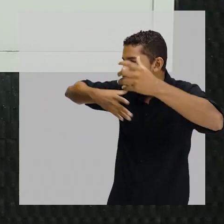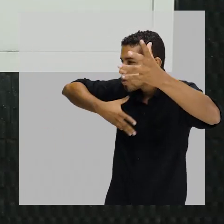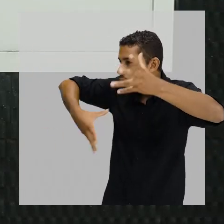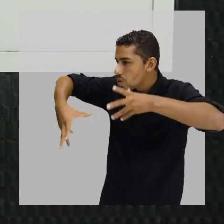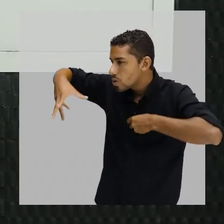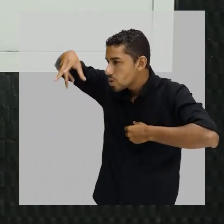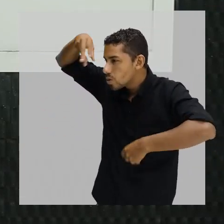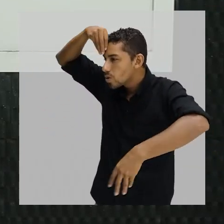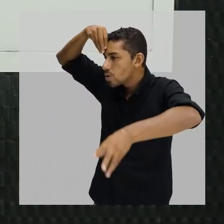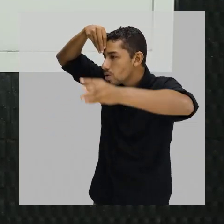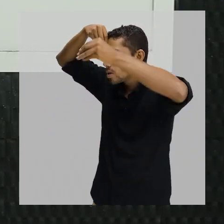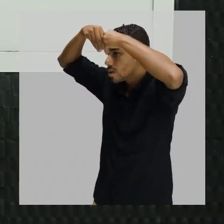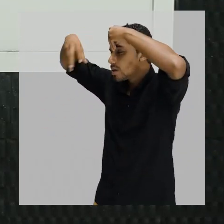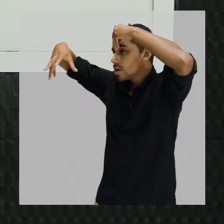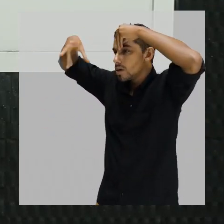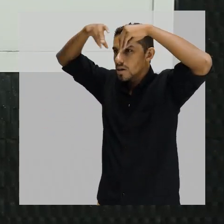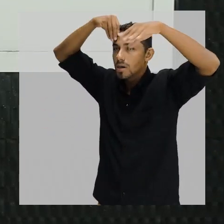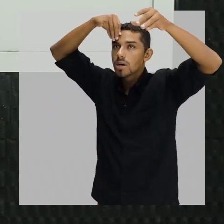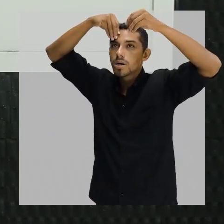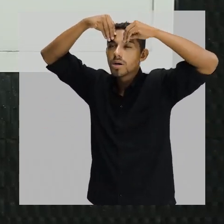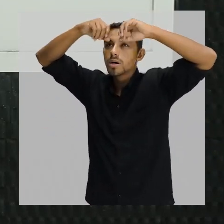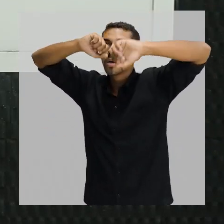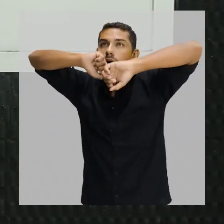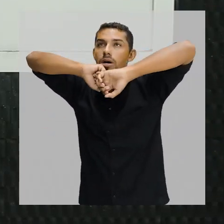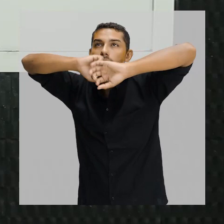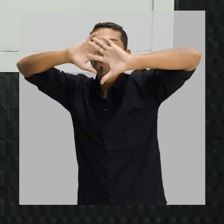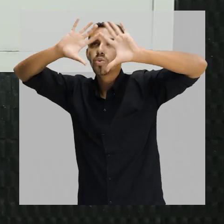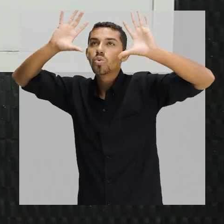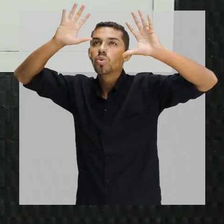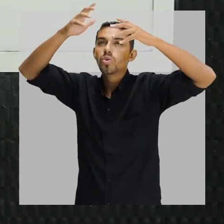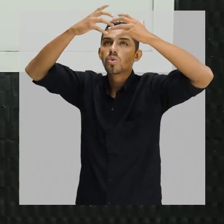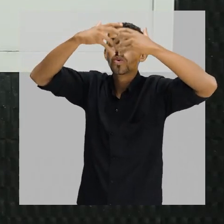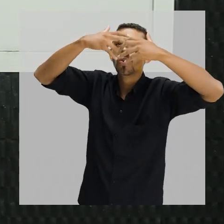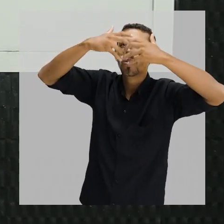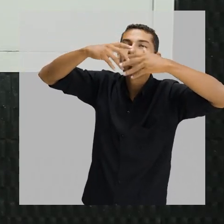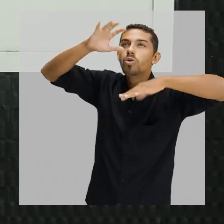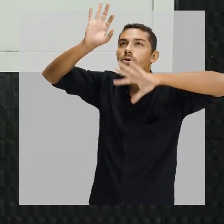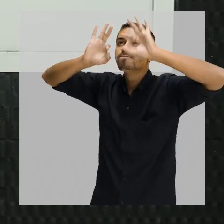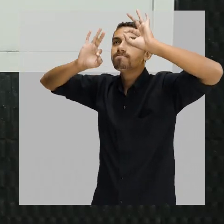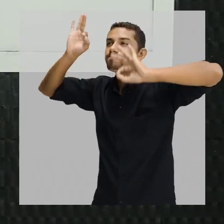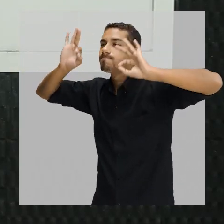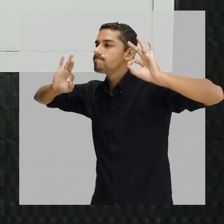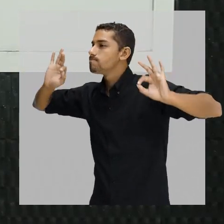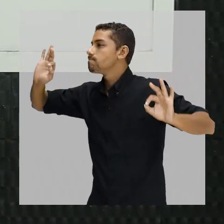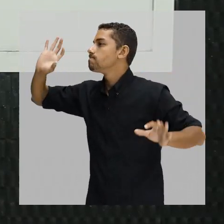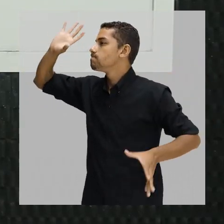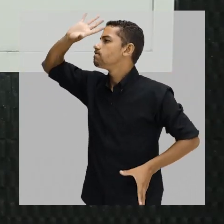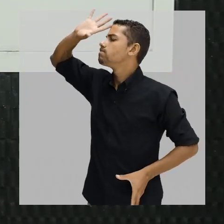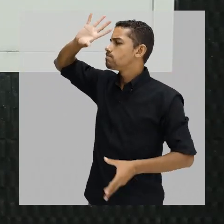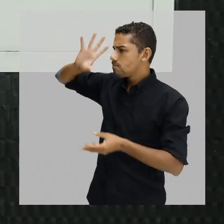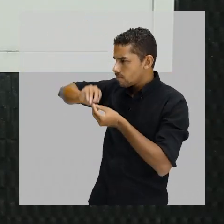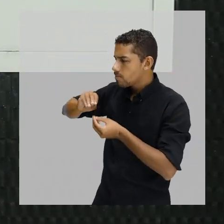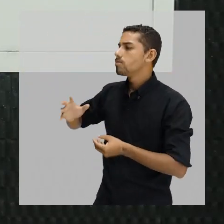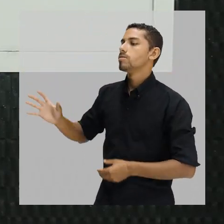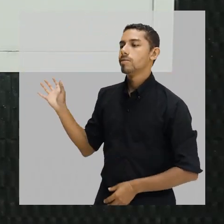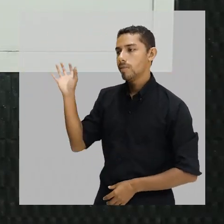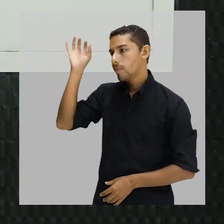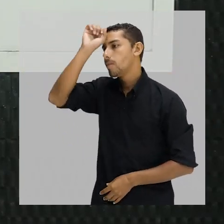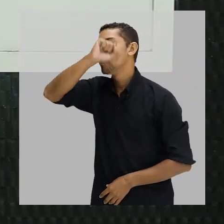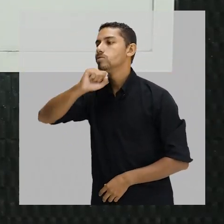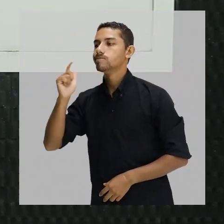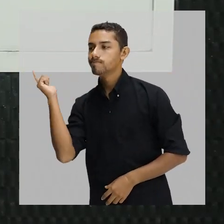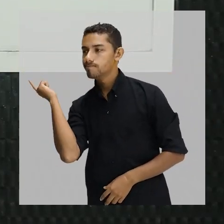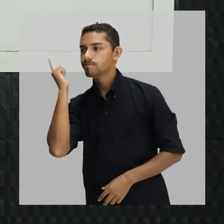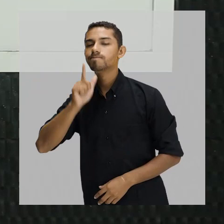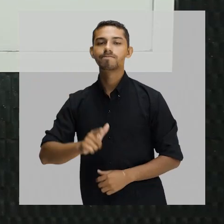preso a esta realidade, e isso vai gerar em você esta motivação para tentar